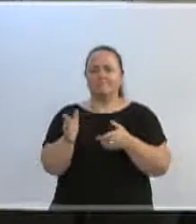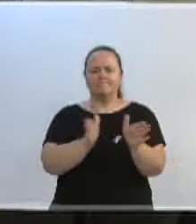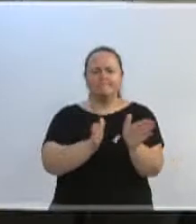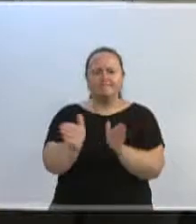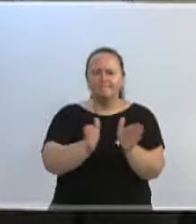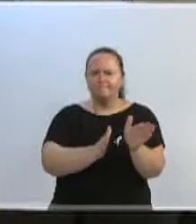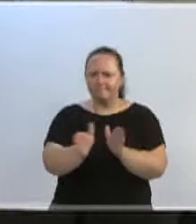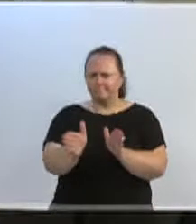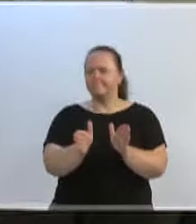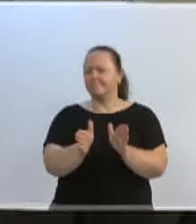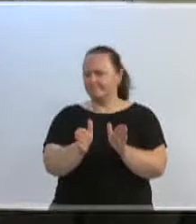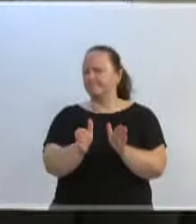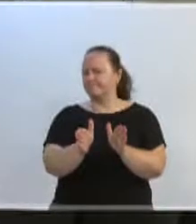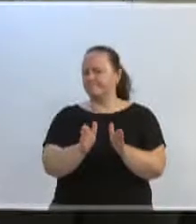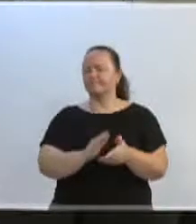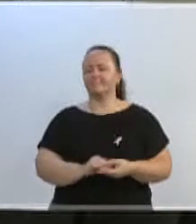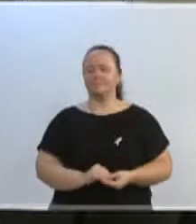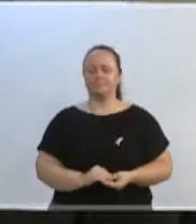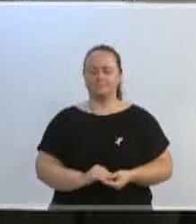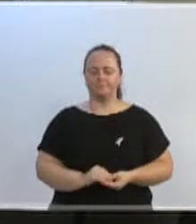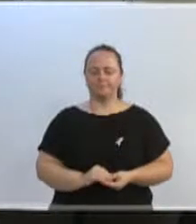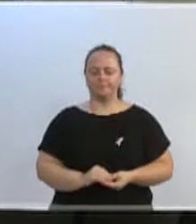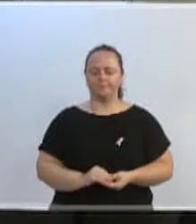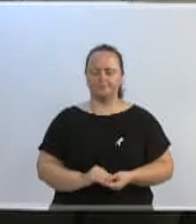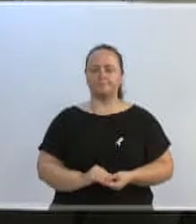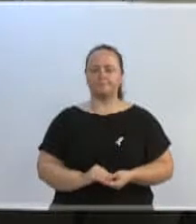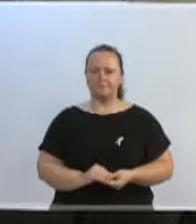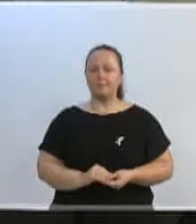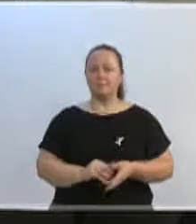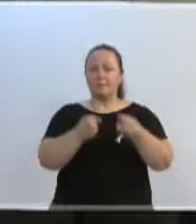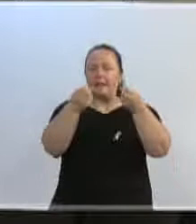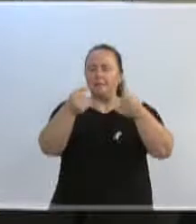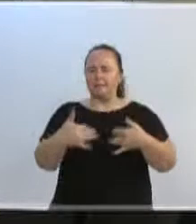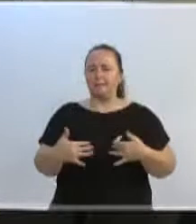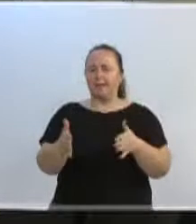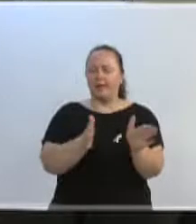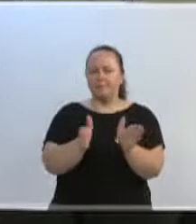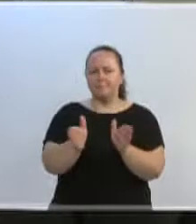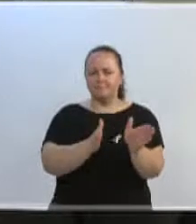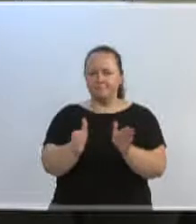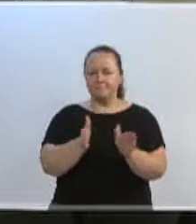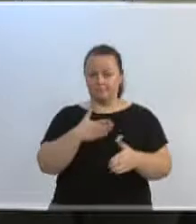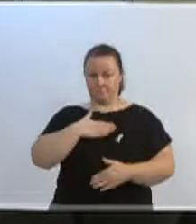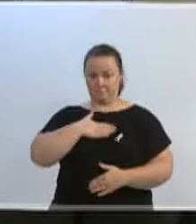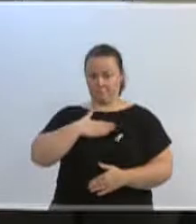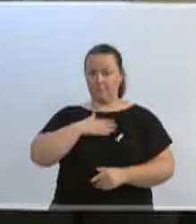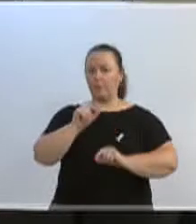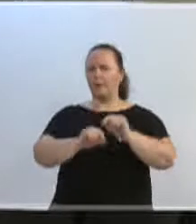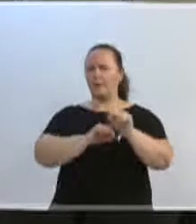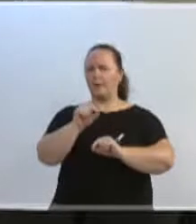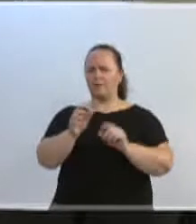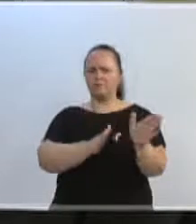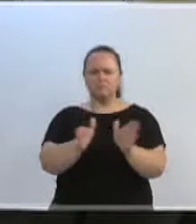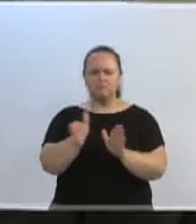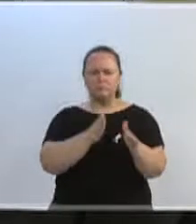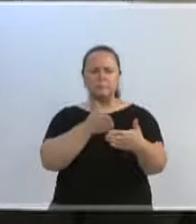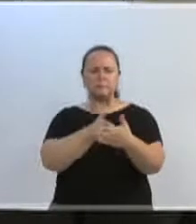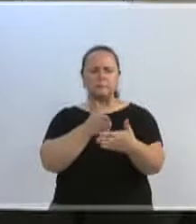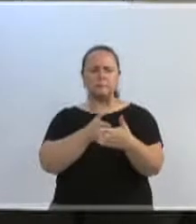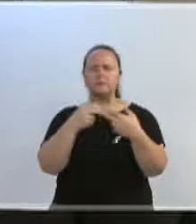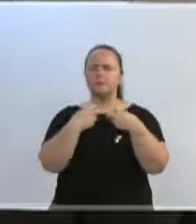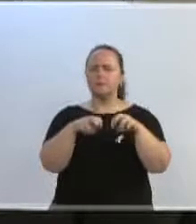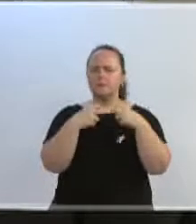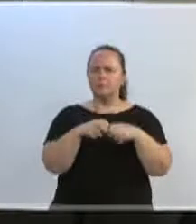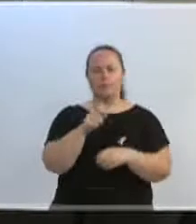Acessibilidade, eu vou chegar num ponto aqui, é a acessibilidade. Quando falo acessibilidade, para mim, não é acessibilidade arquitetônica ou